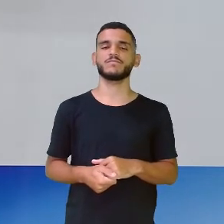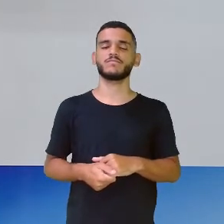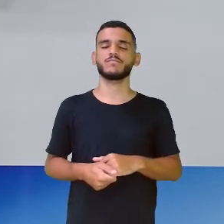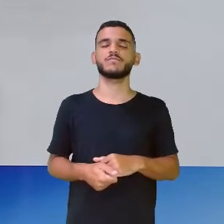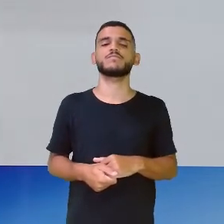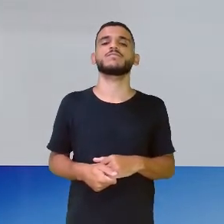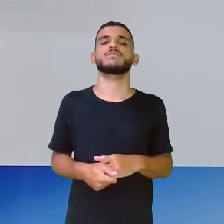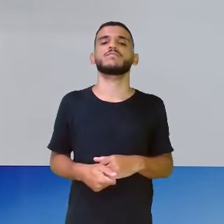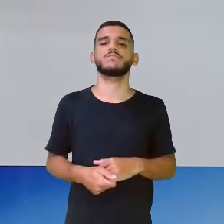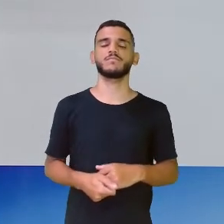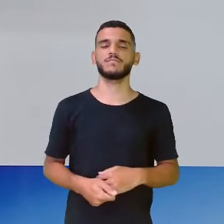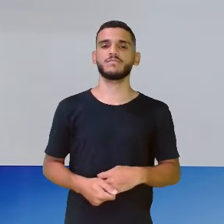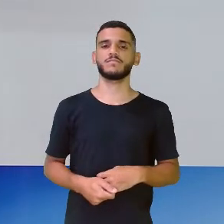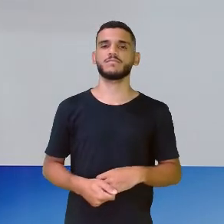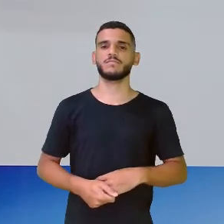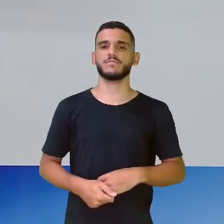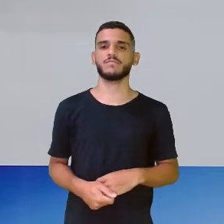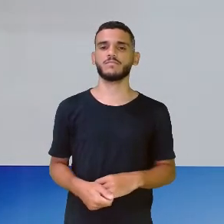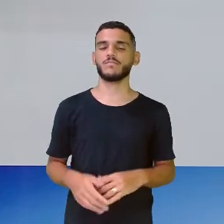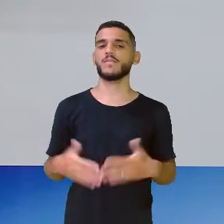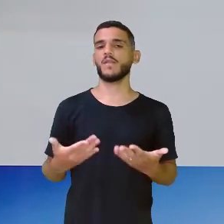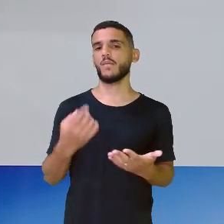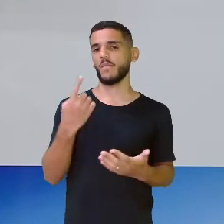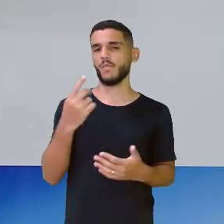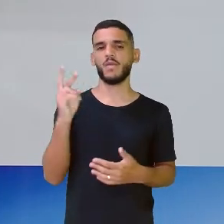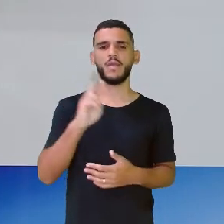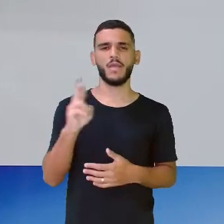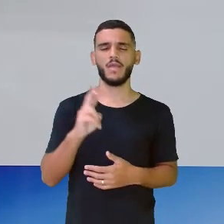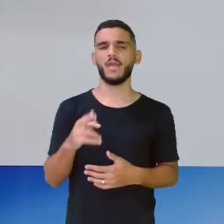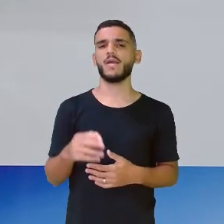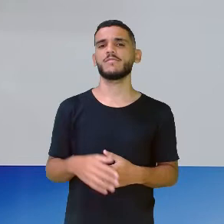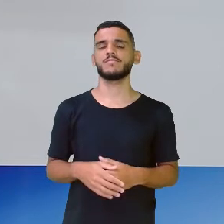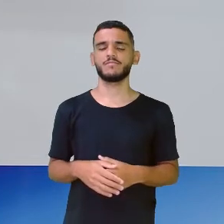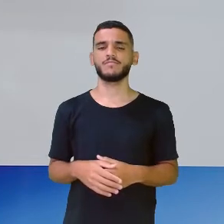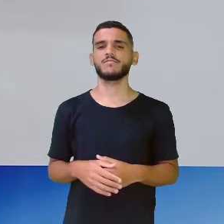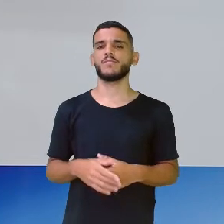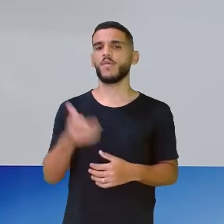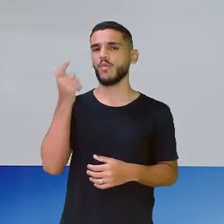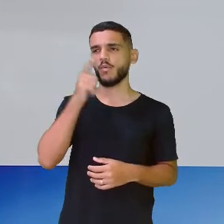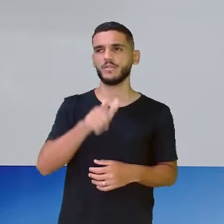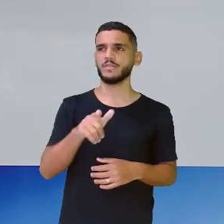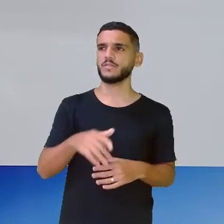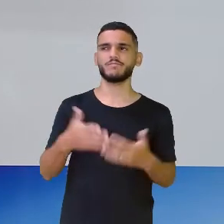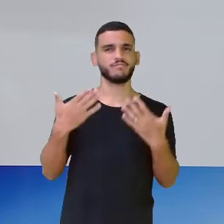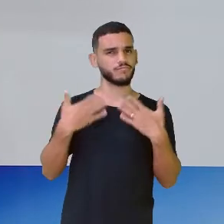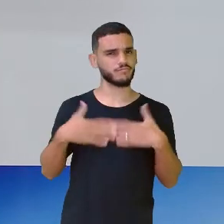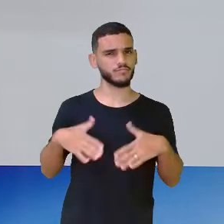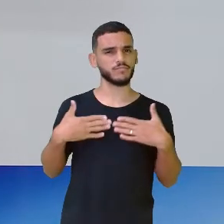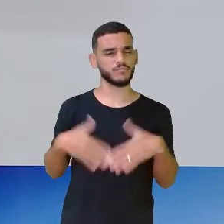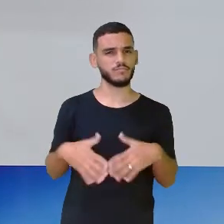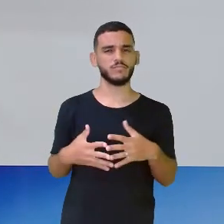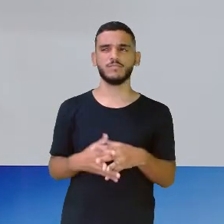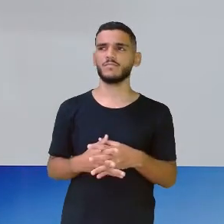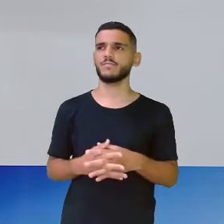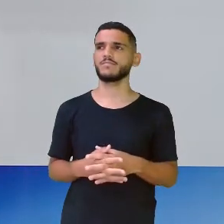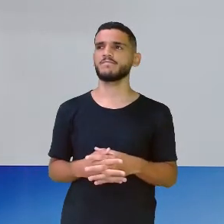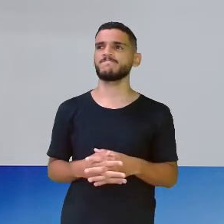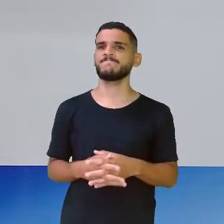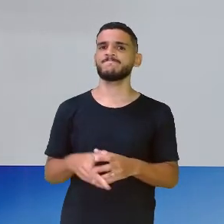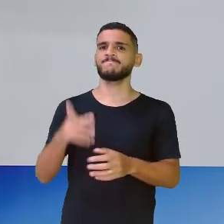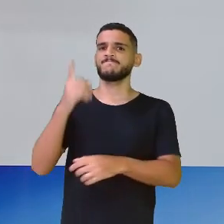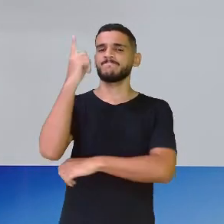60, 80, R$1. Cheguei no meu inteiro. Tranquilo até aí? Olha, como